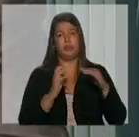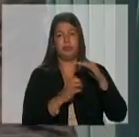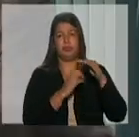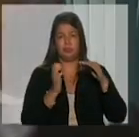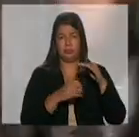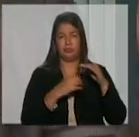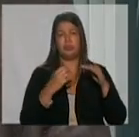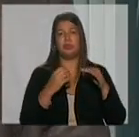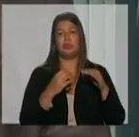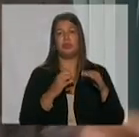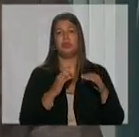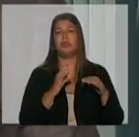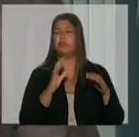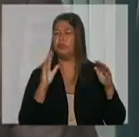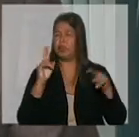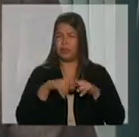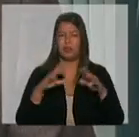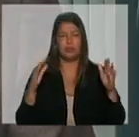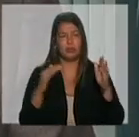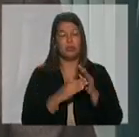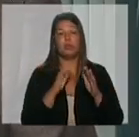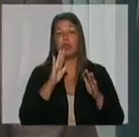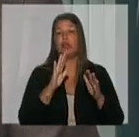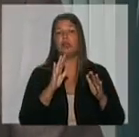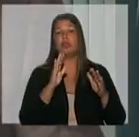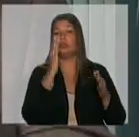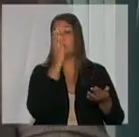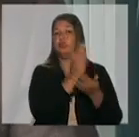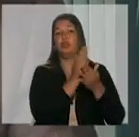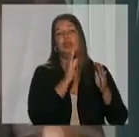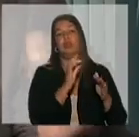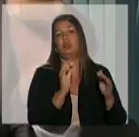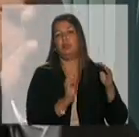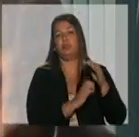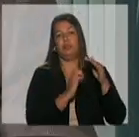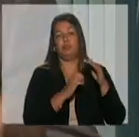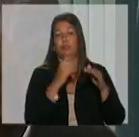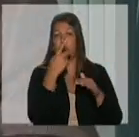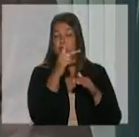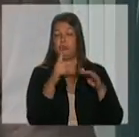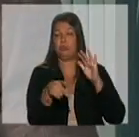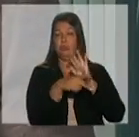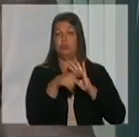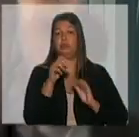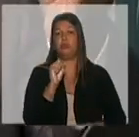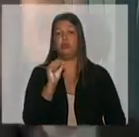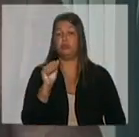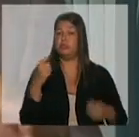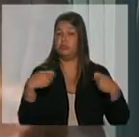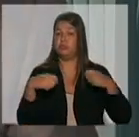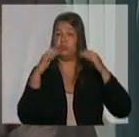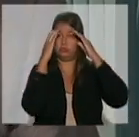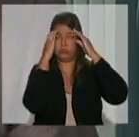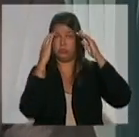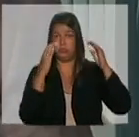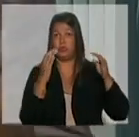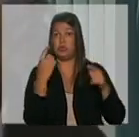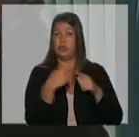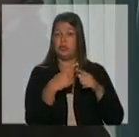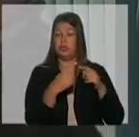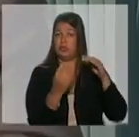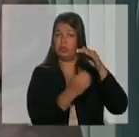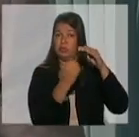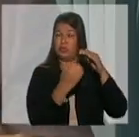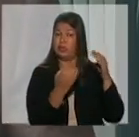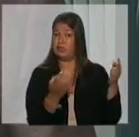prenda todos os executivos, mas não acabe com a empreiteira. A empreiteira, ela é uma empresa SA e ela deve ser respeitada, porque quando